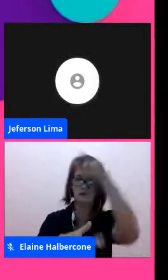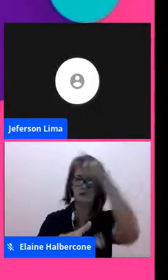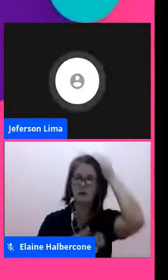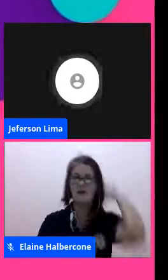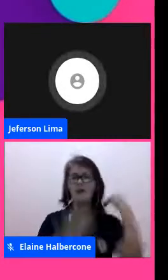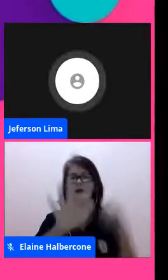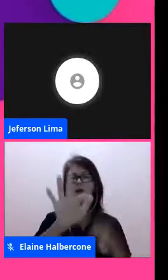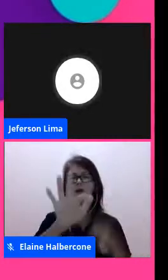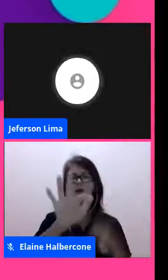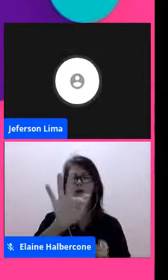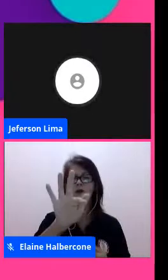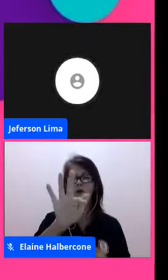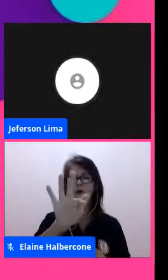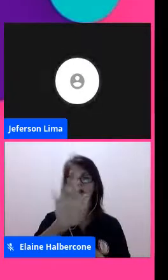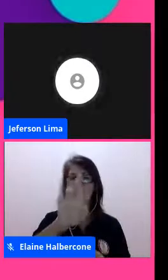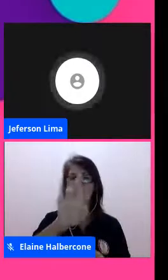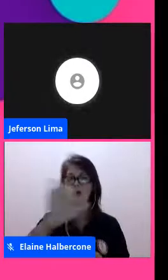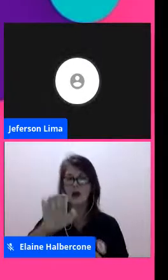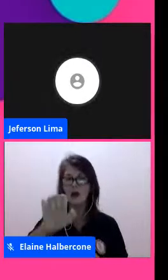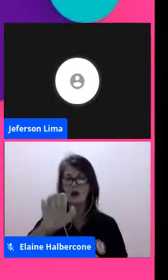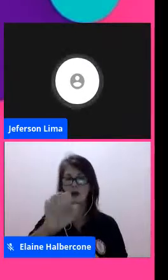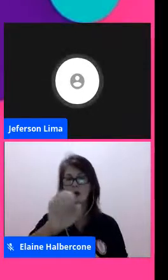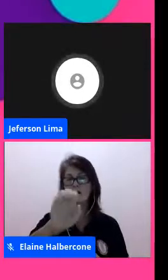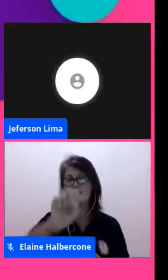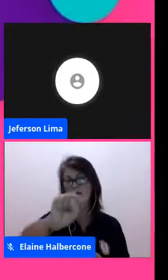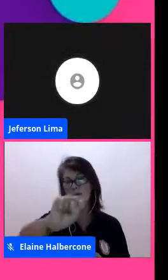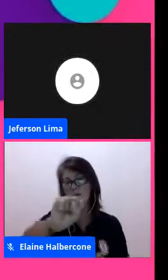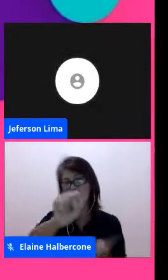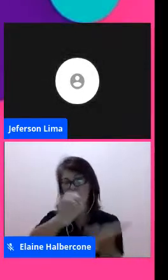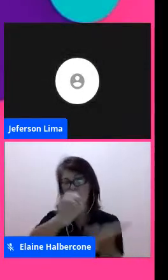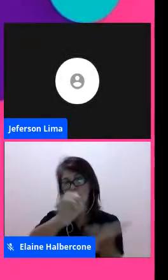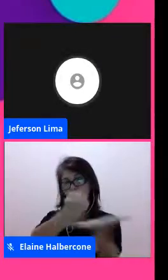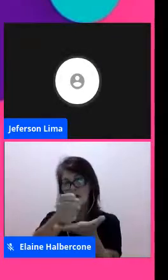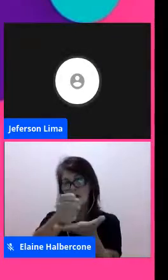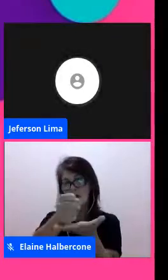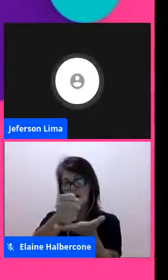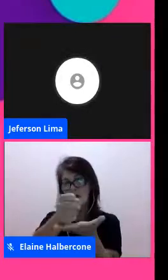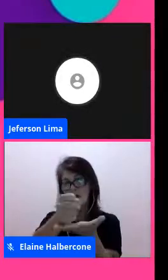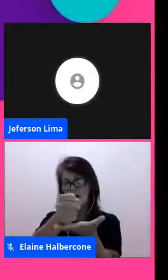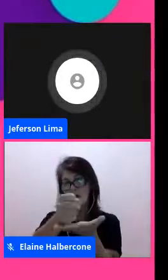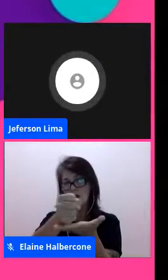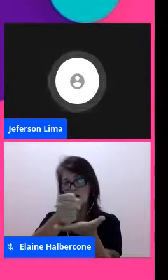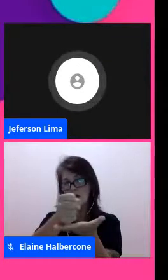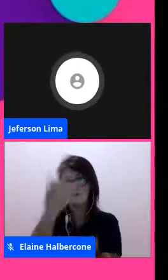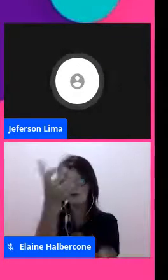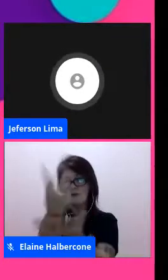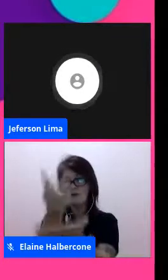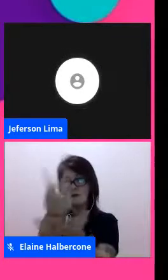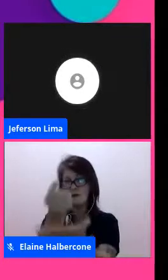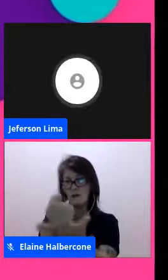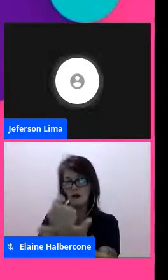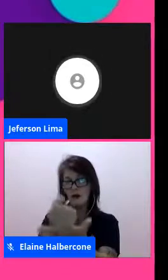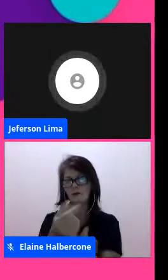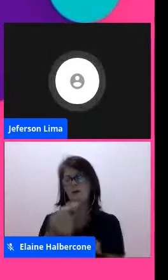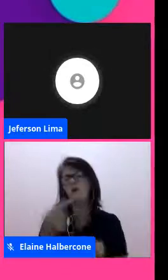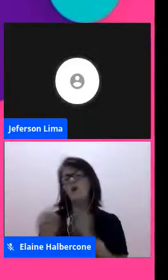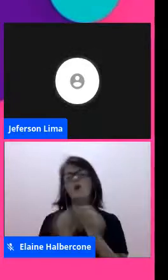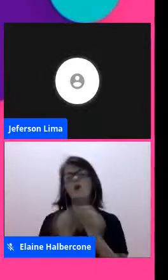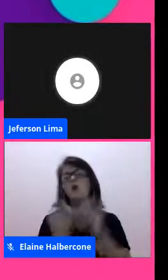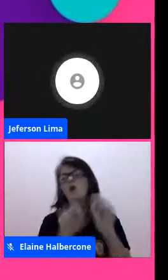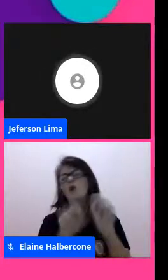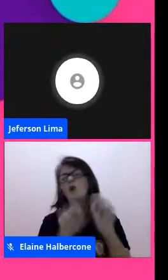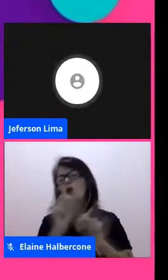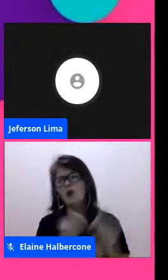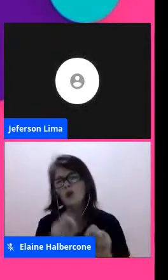Firebase. Ele tem um free, vamos lá, vamos mostrar aqui do que estamos falando, né? Por que é que esse cara é